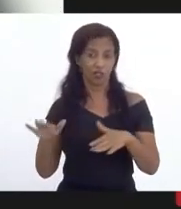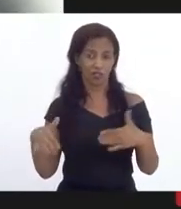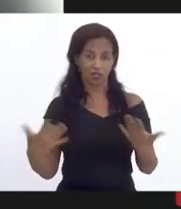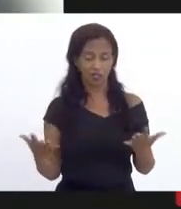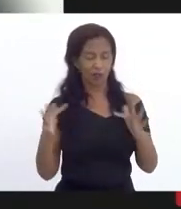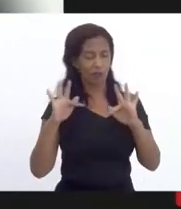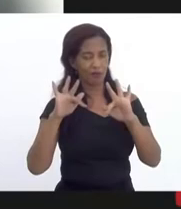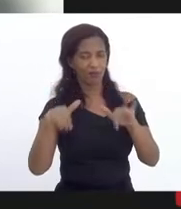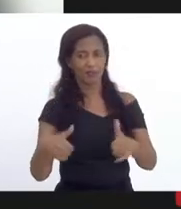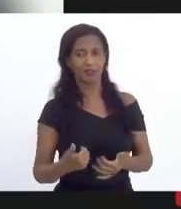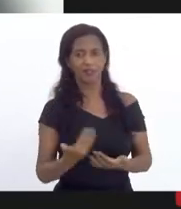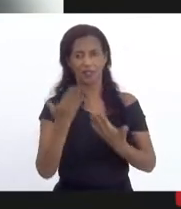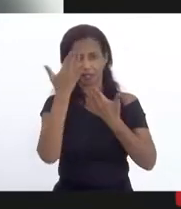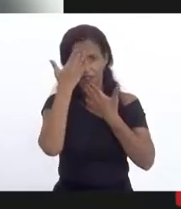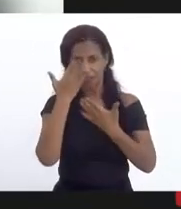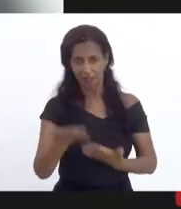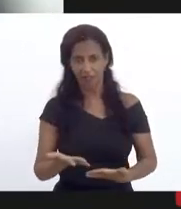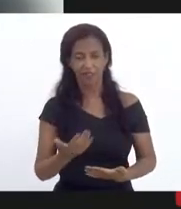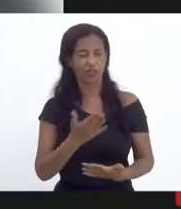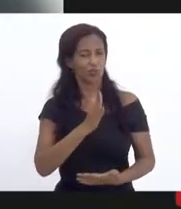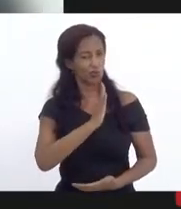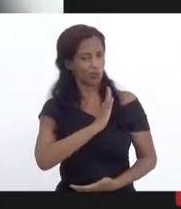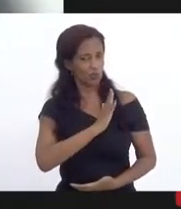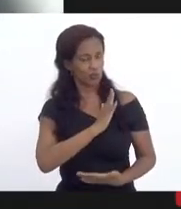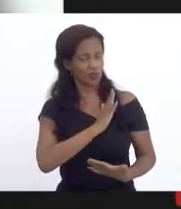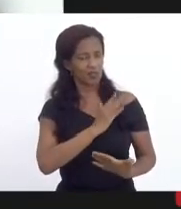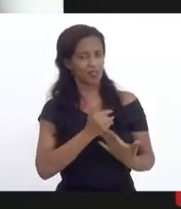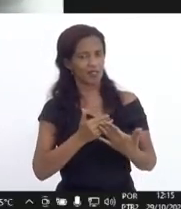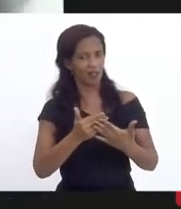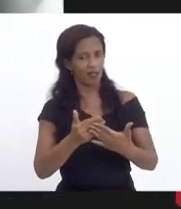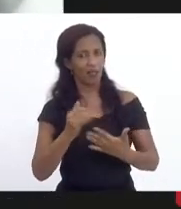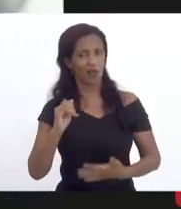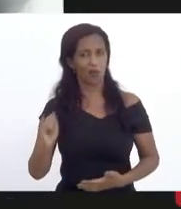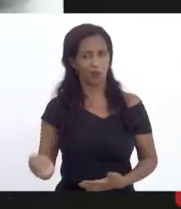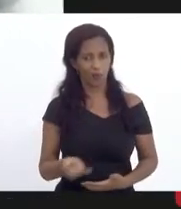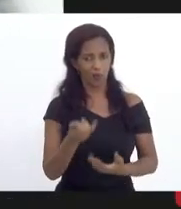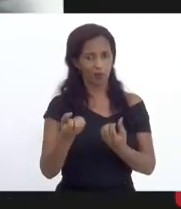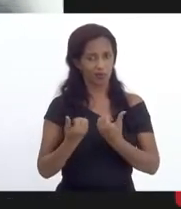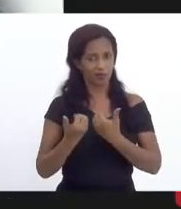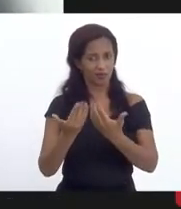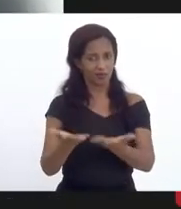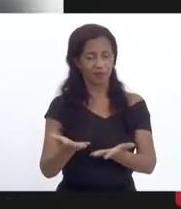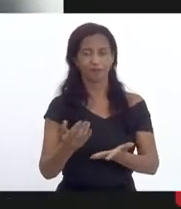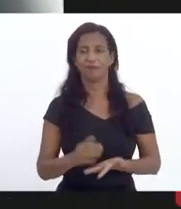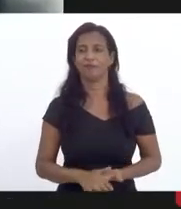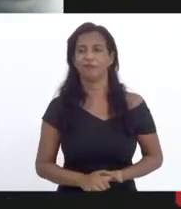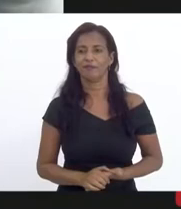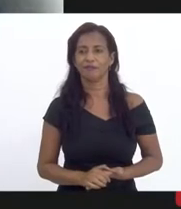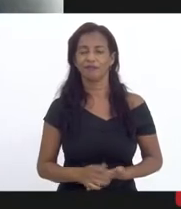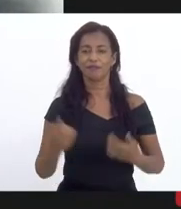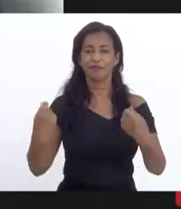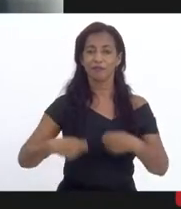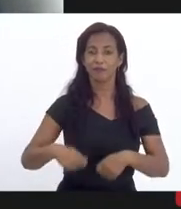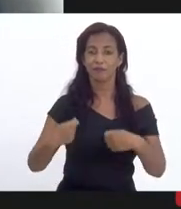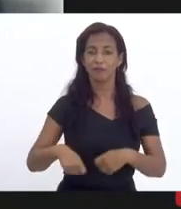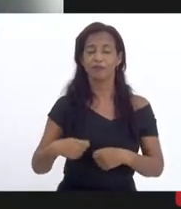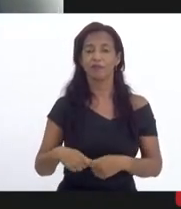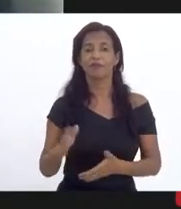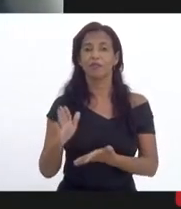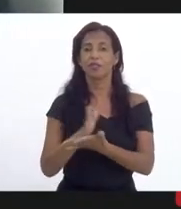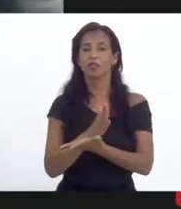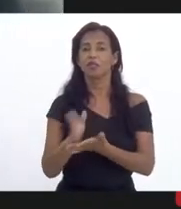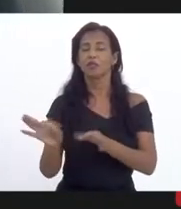para finalizar e agradecer de coração a oportunidade que está sendo dada, precisamos, deputado, de